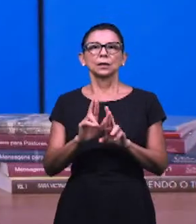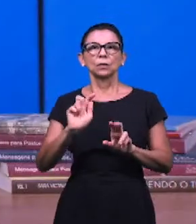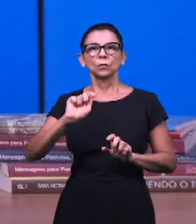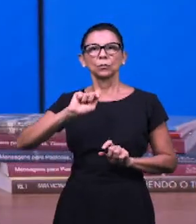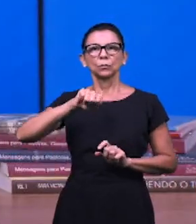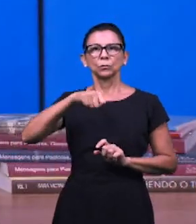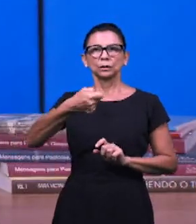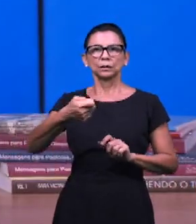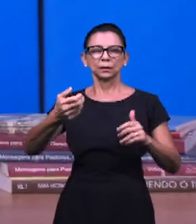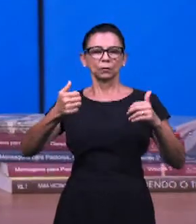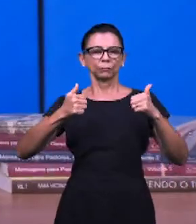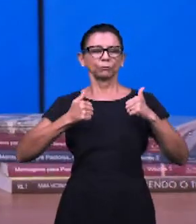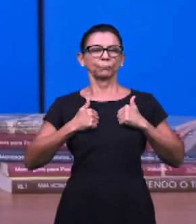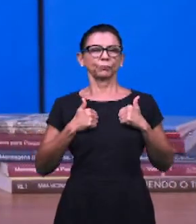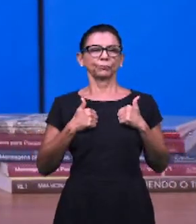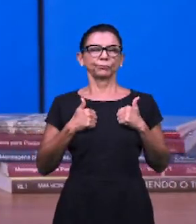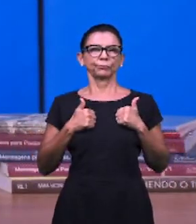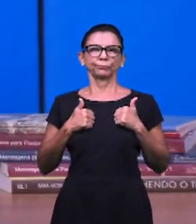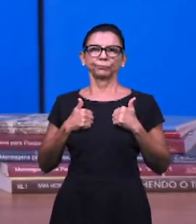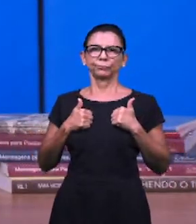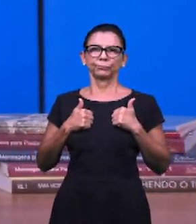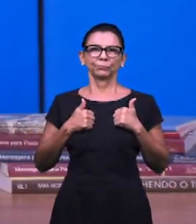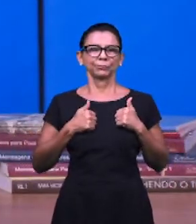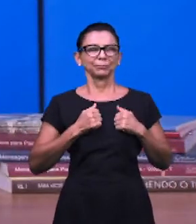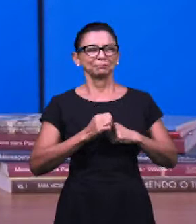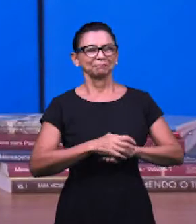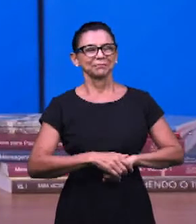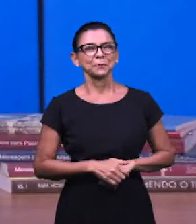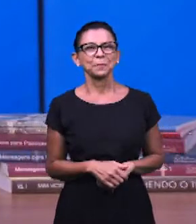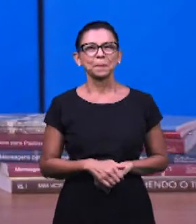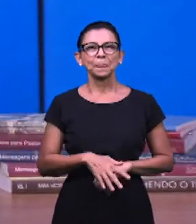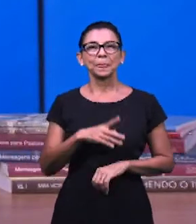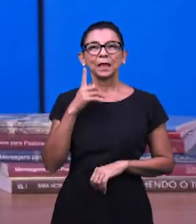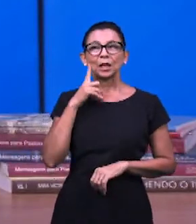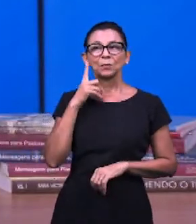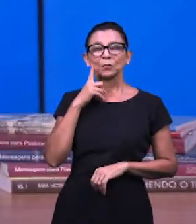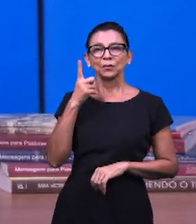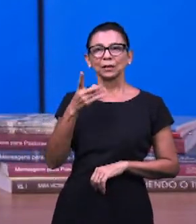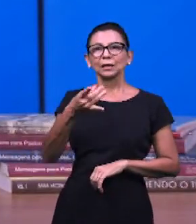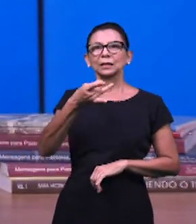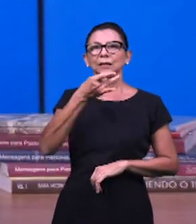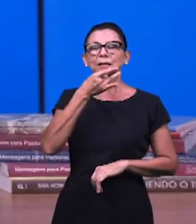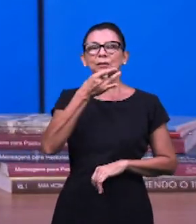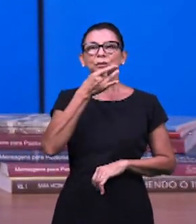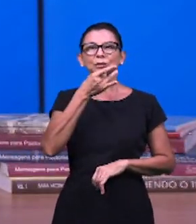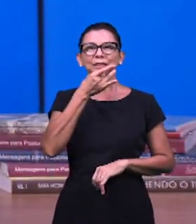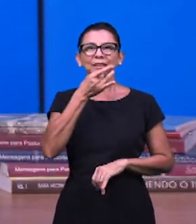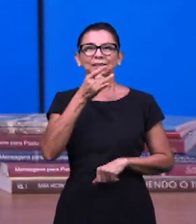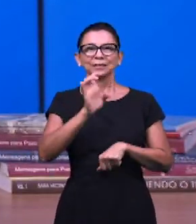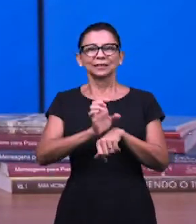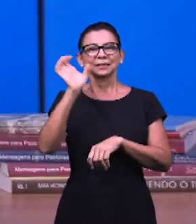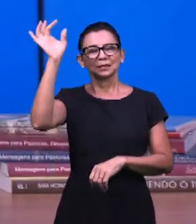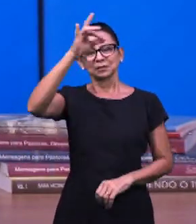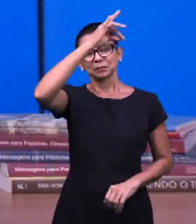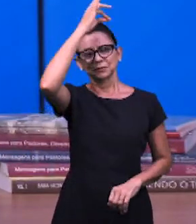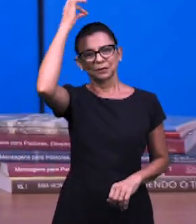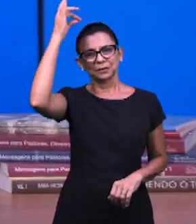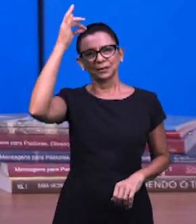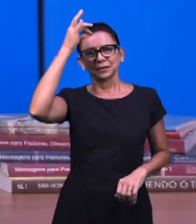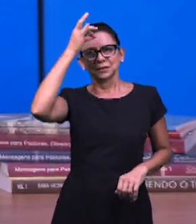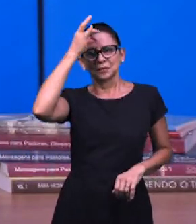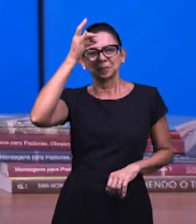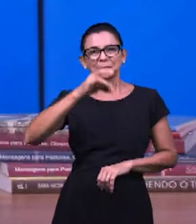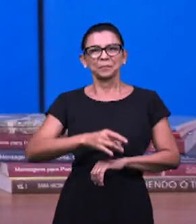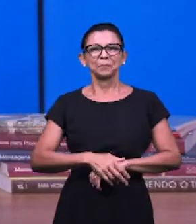Essa resposta nós vamos obter no estado do Espírito Santo. Vamos lá para Cachoeiro de Itapemirim e quem vai nos dar a